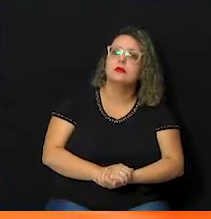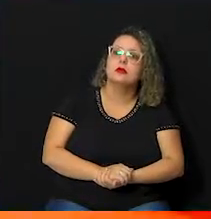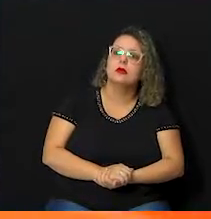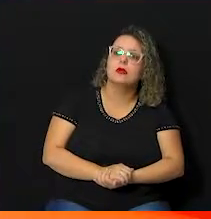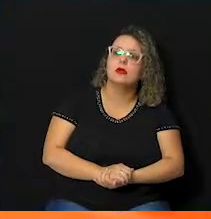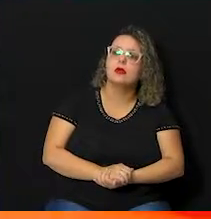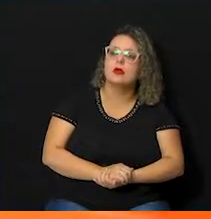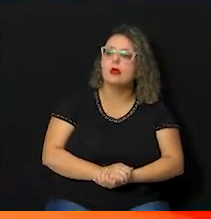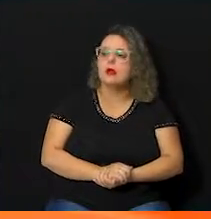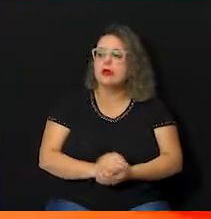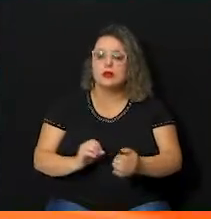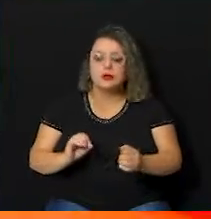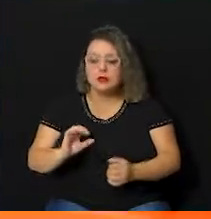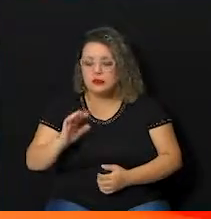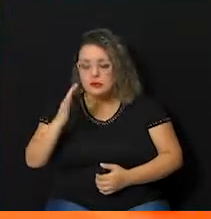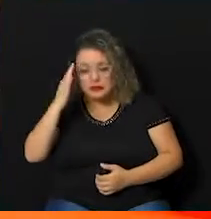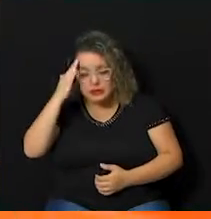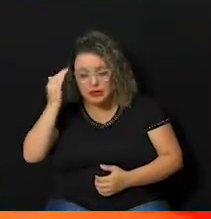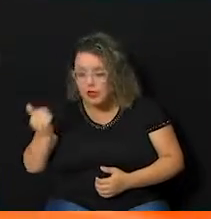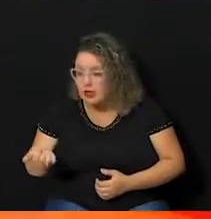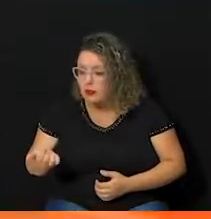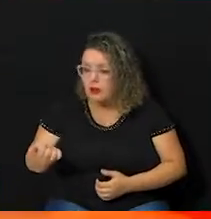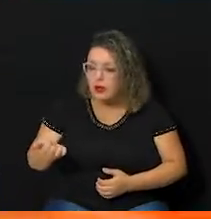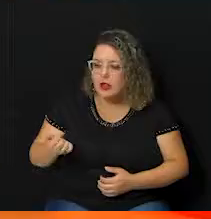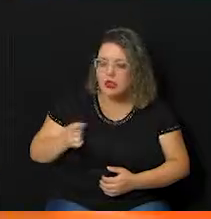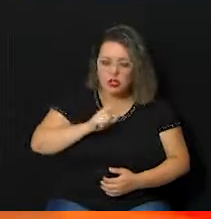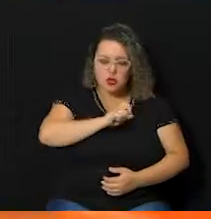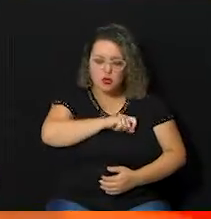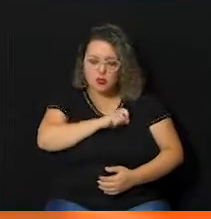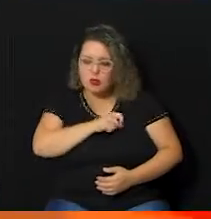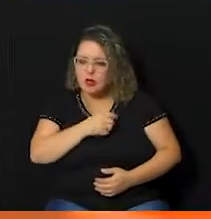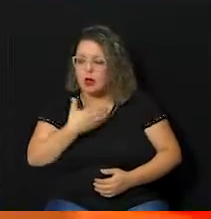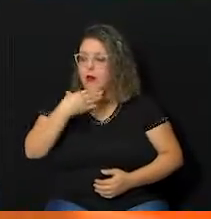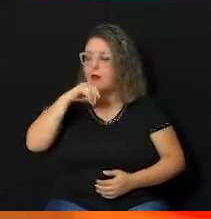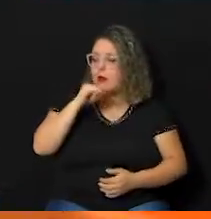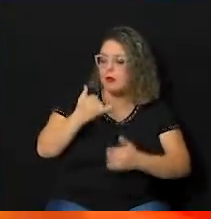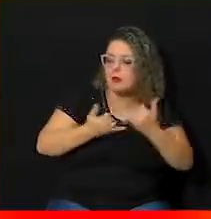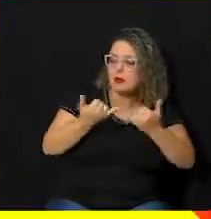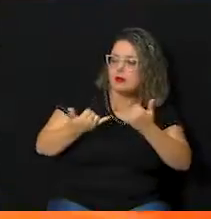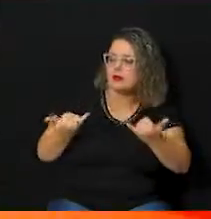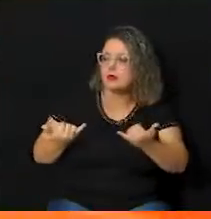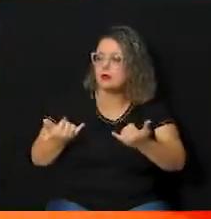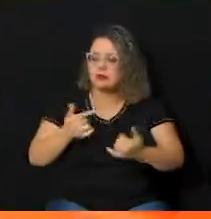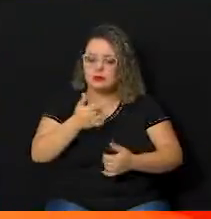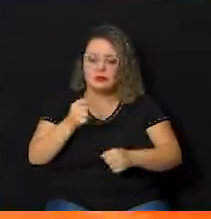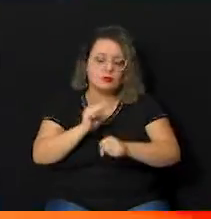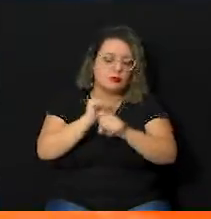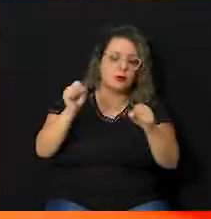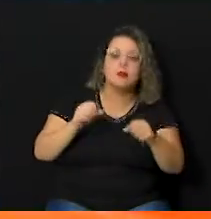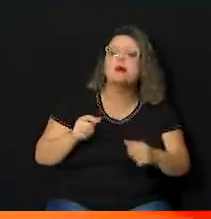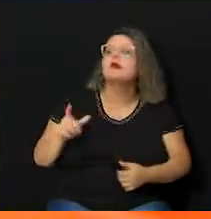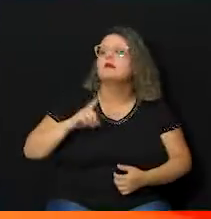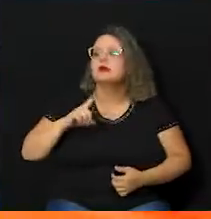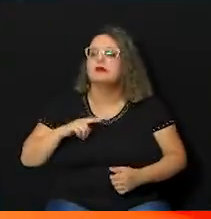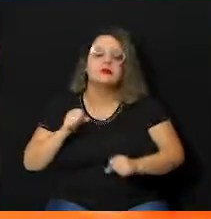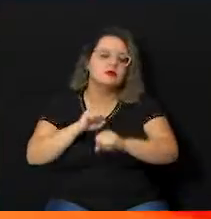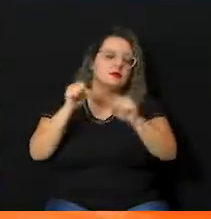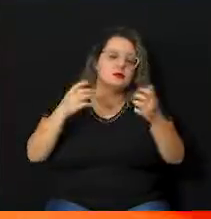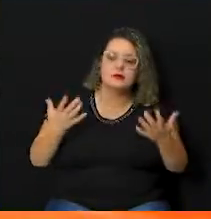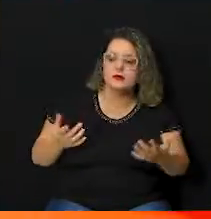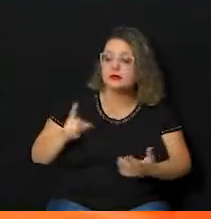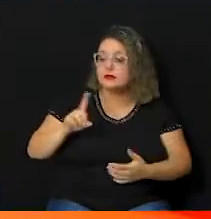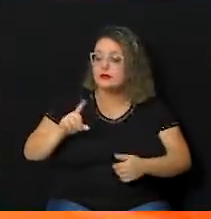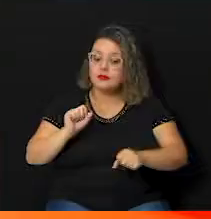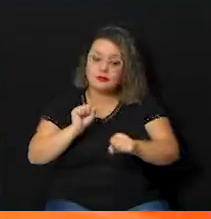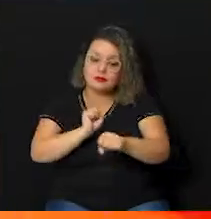o vilão é o pai dele. E assim, várias brincadeiras, né? Não espere explosões, mas vai ter explosão.